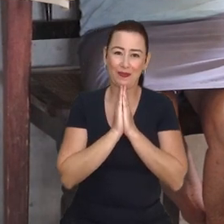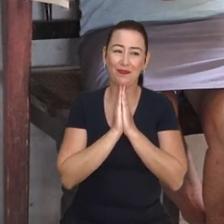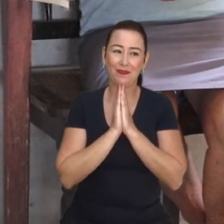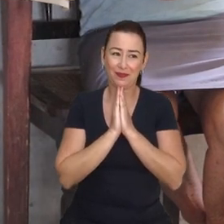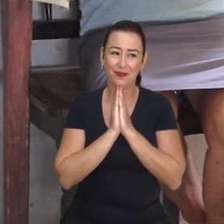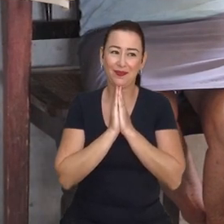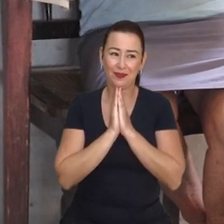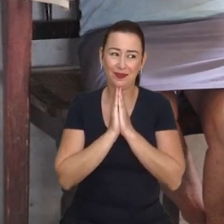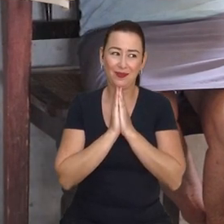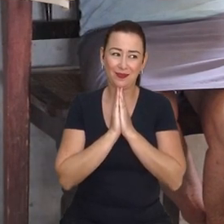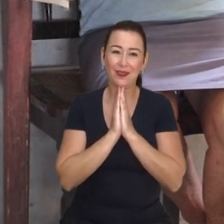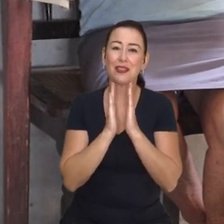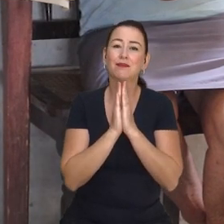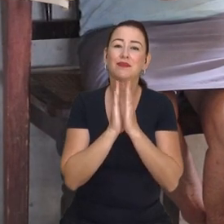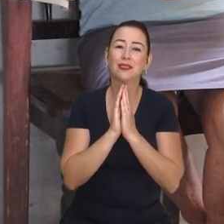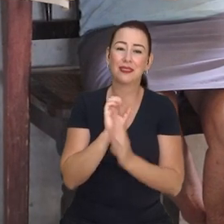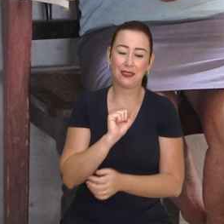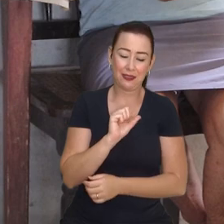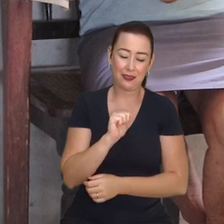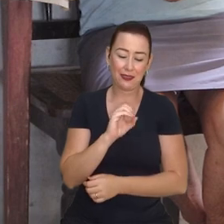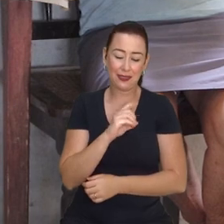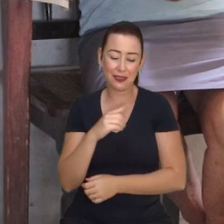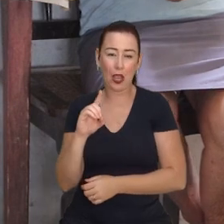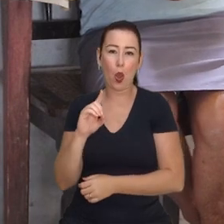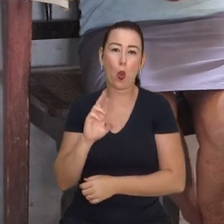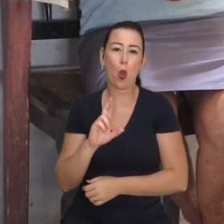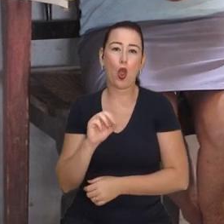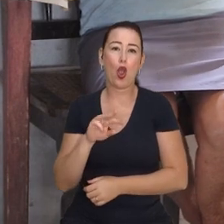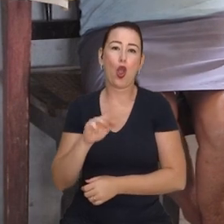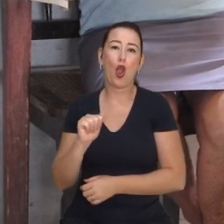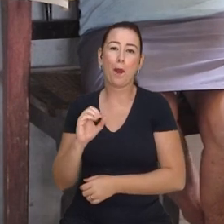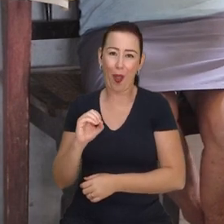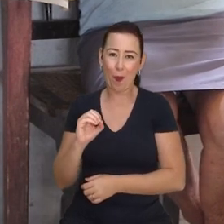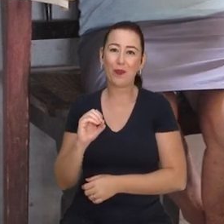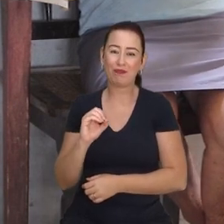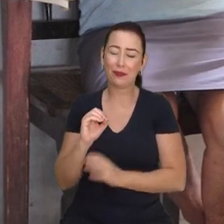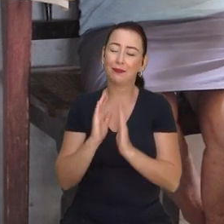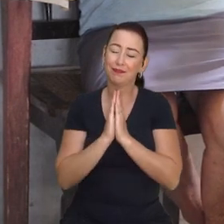rezando a oração de São Romão.